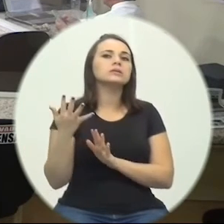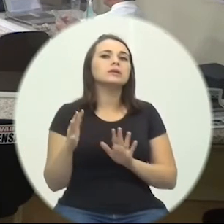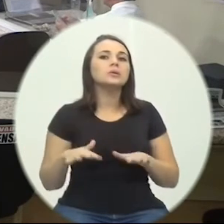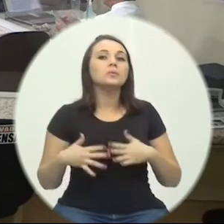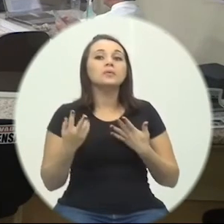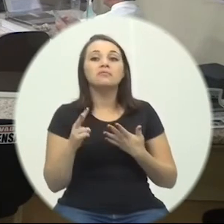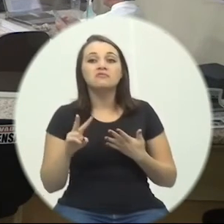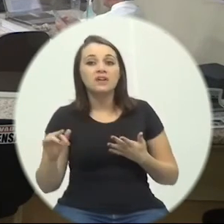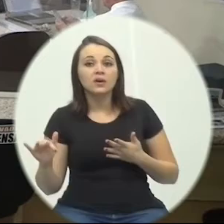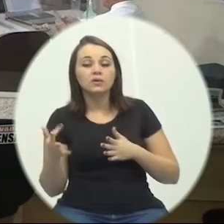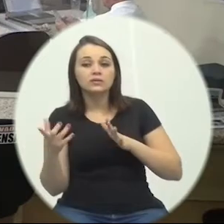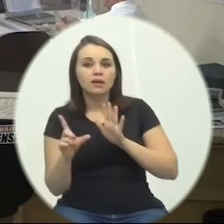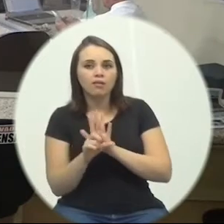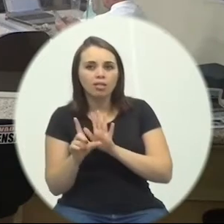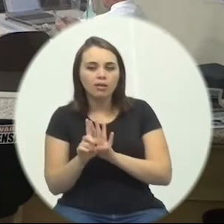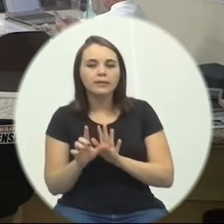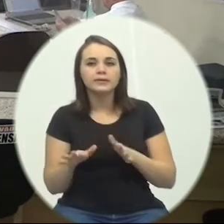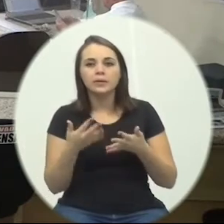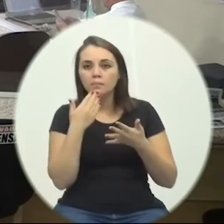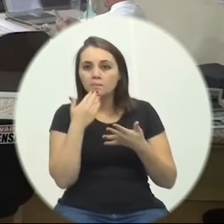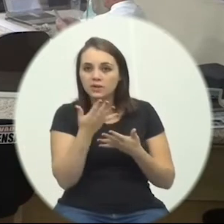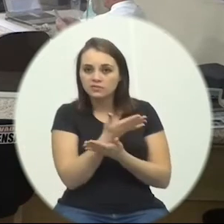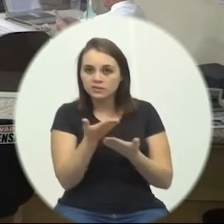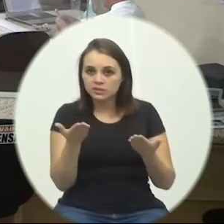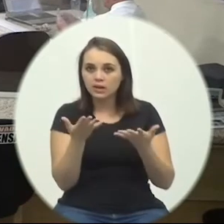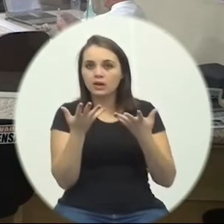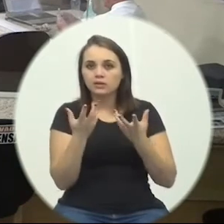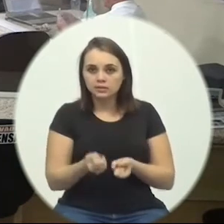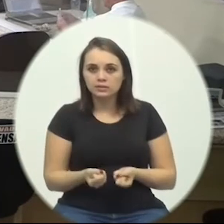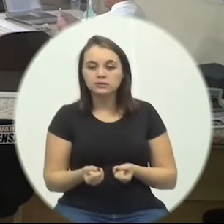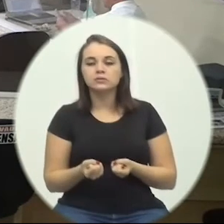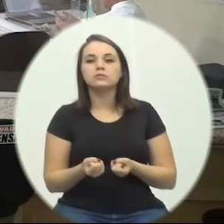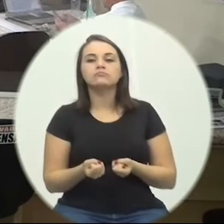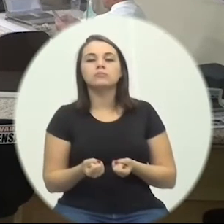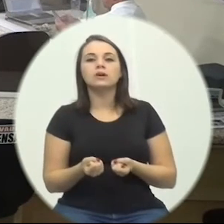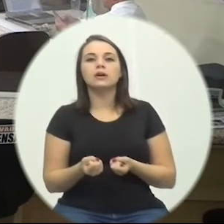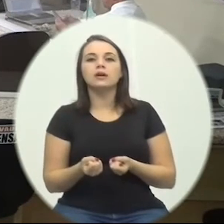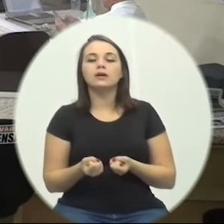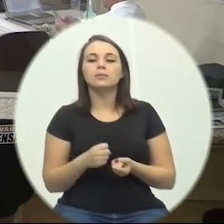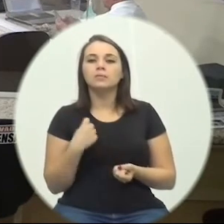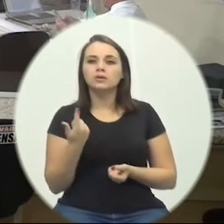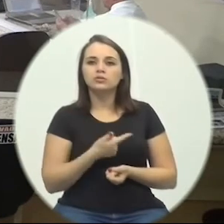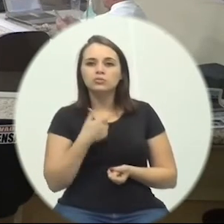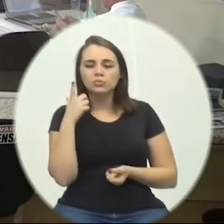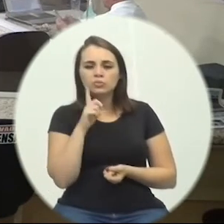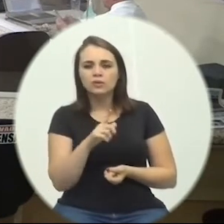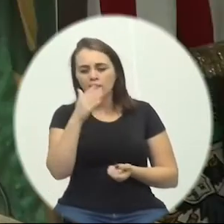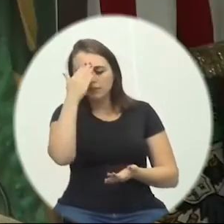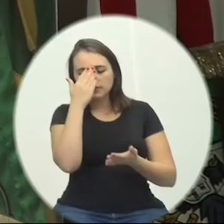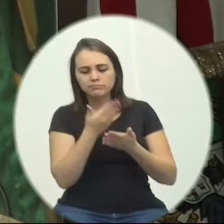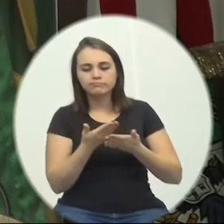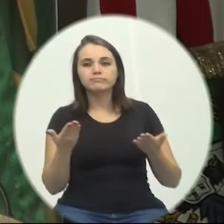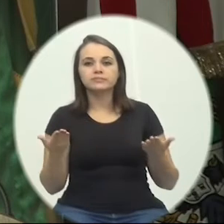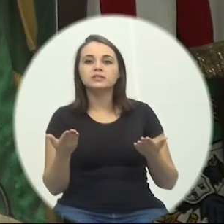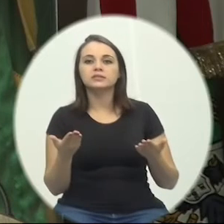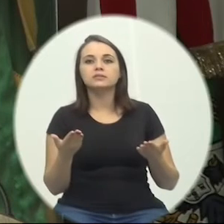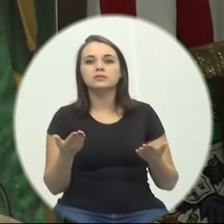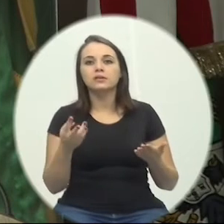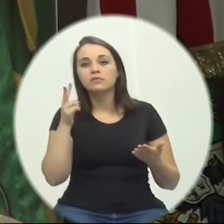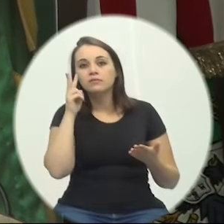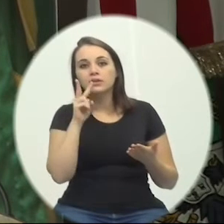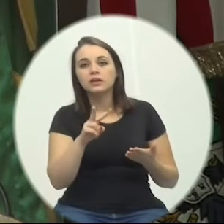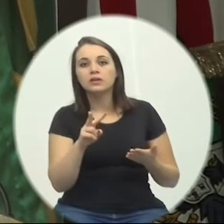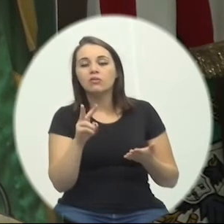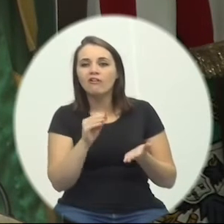ocorrer. Dessa forma, solicito a aprovação dos demais vereadores para que a gente possa ter essa efetividade, né? Diante da escassez